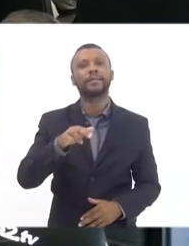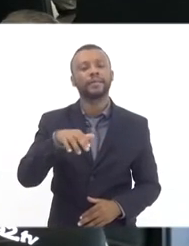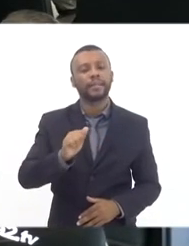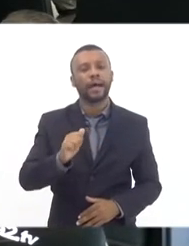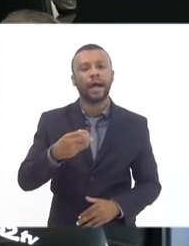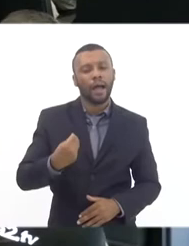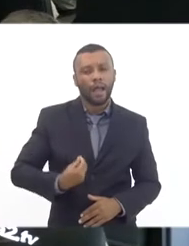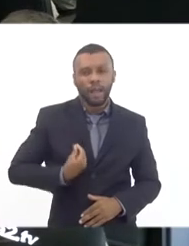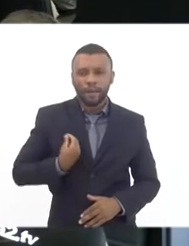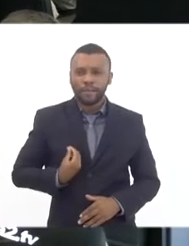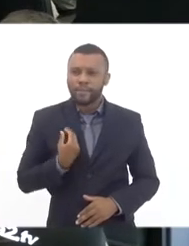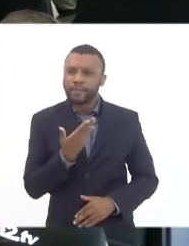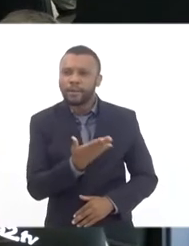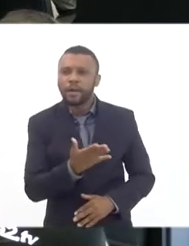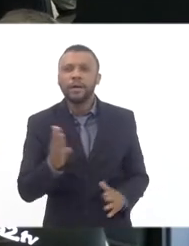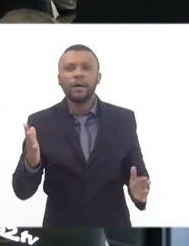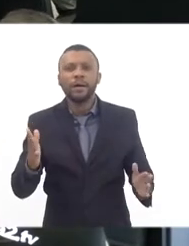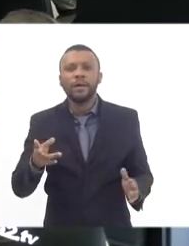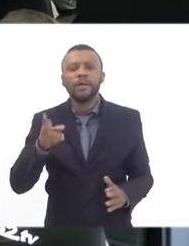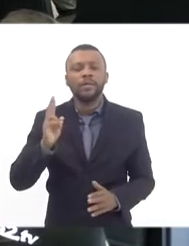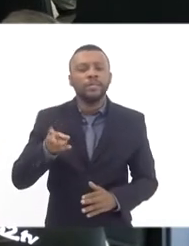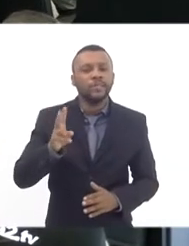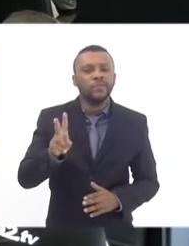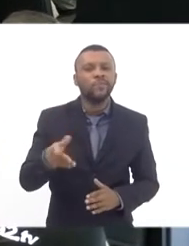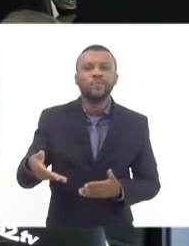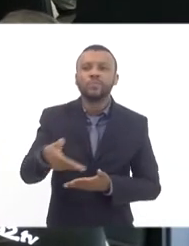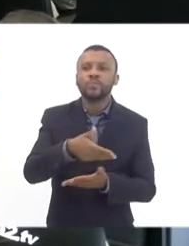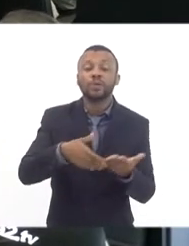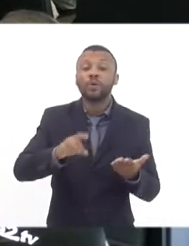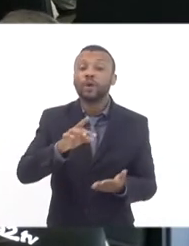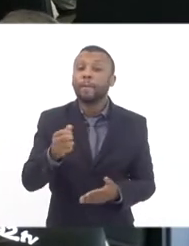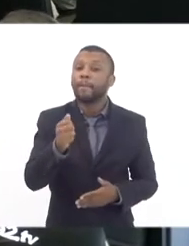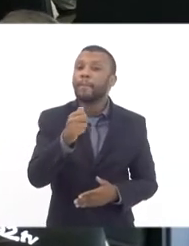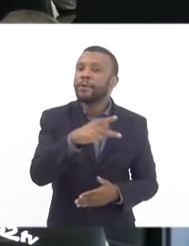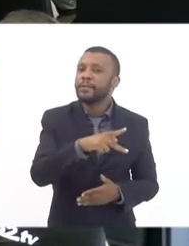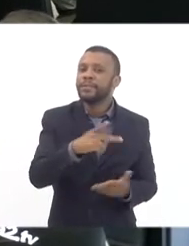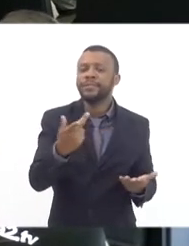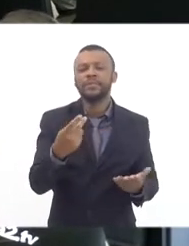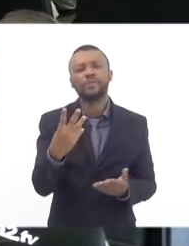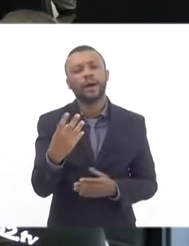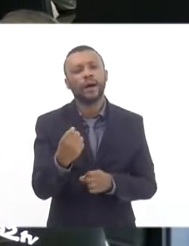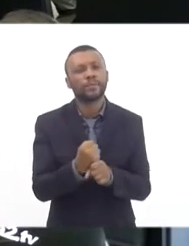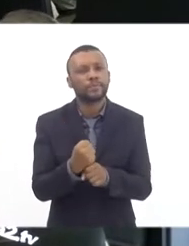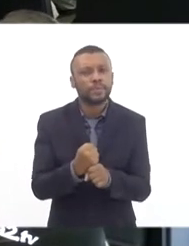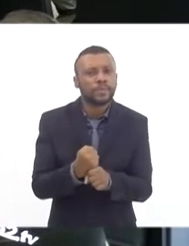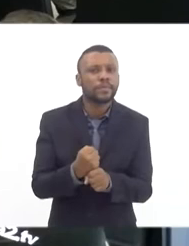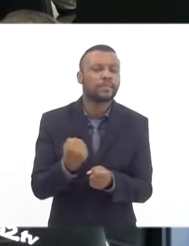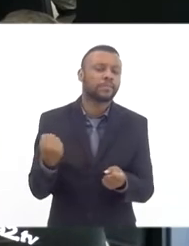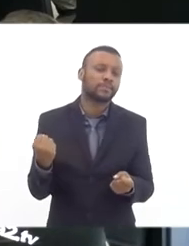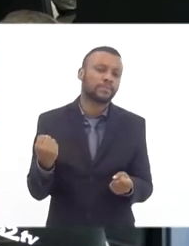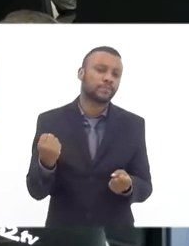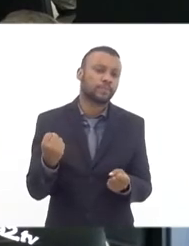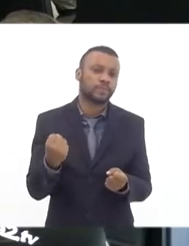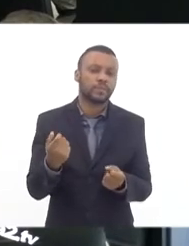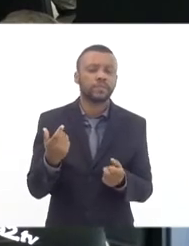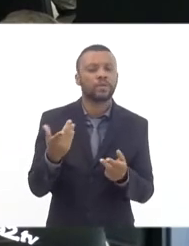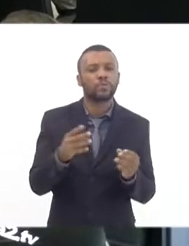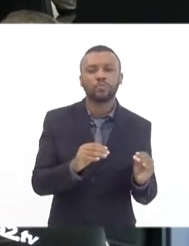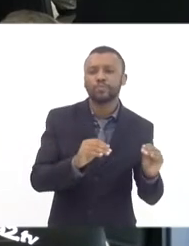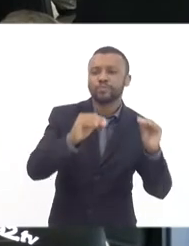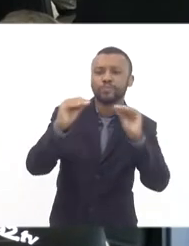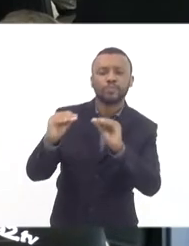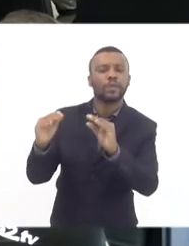lá. Eu estou lá todo instante, só me aposentei. Deve ter 4 anos e tal, que eu estou para lá, para outro